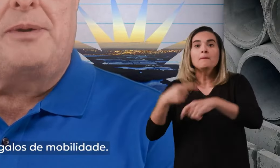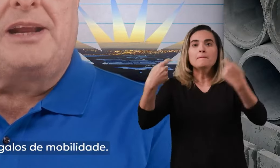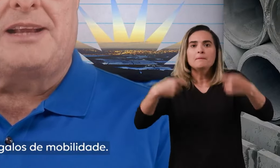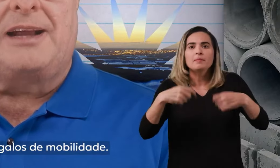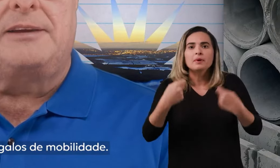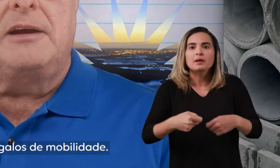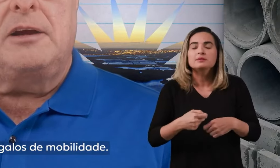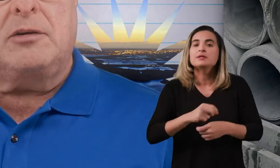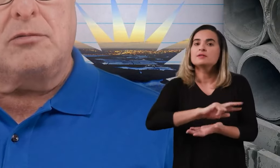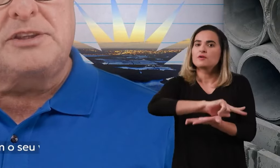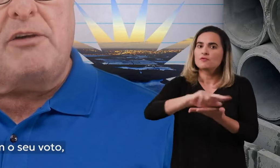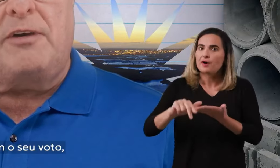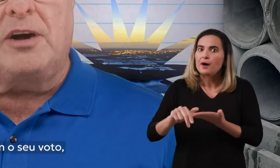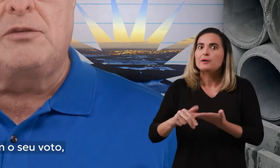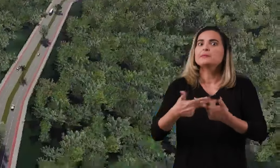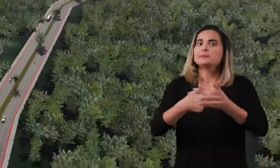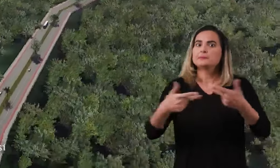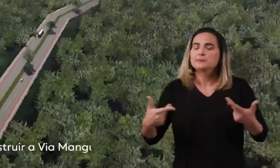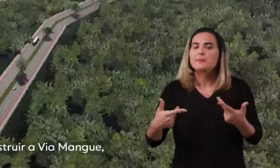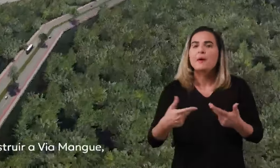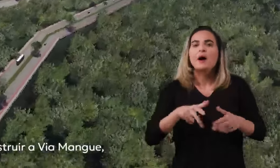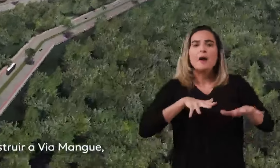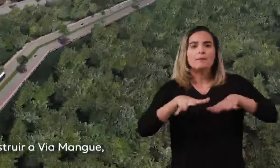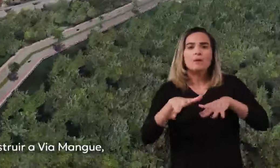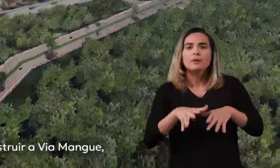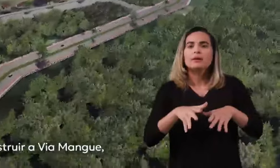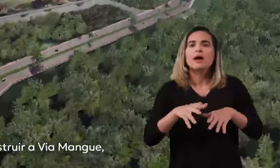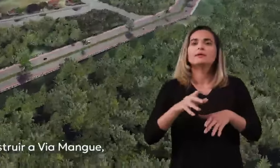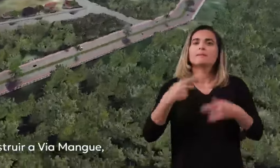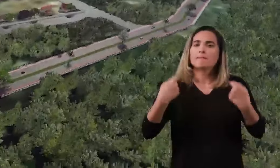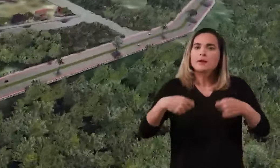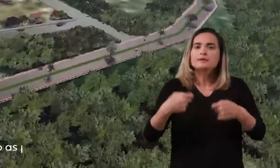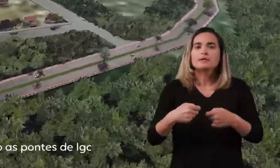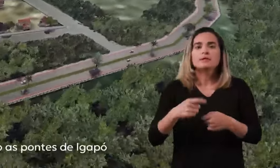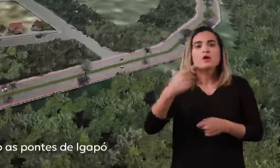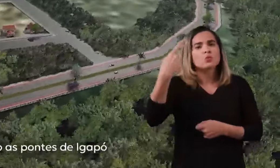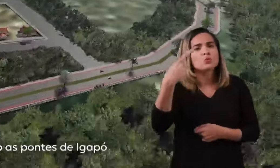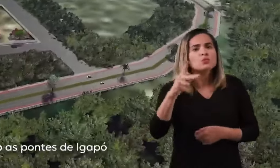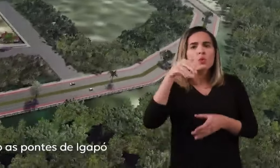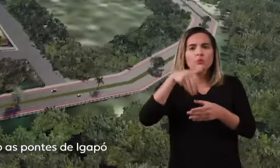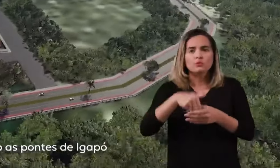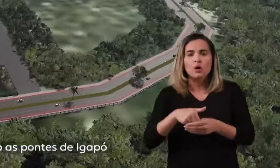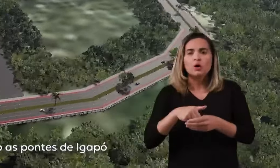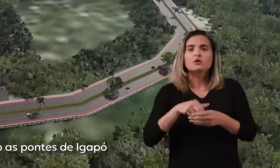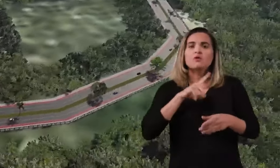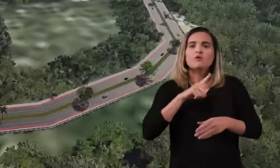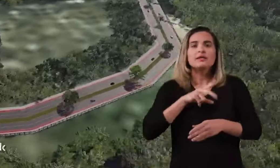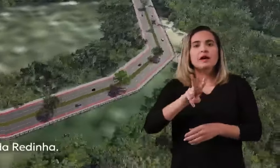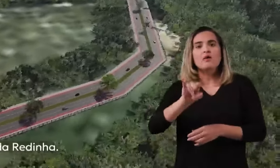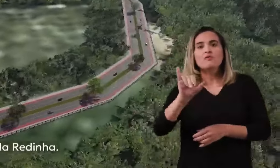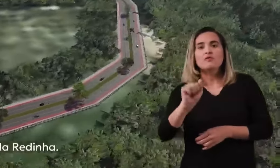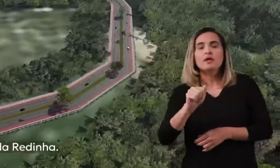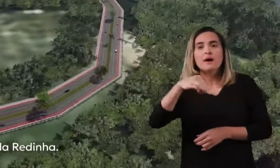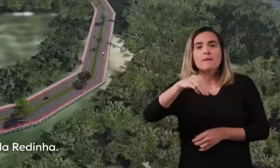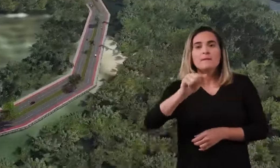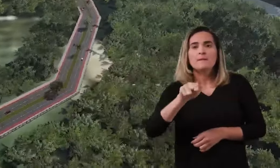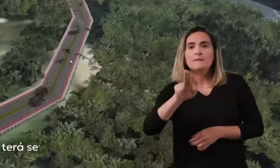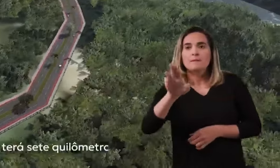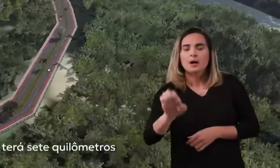de mobilidade. Com seu voto, vamos construir a Via Mangue, interligando as pontes de Igapó e da